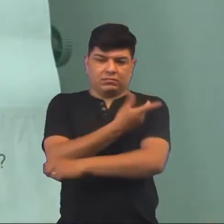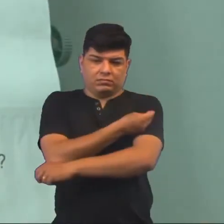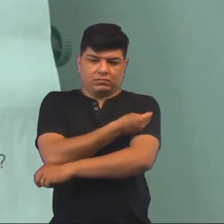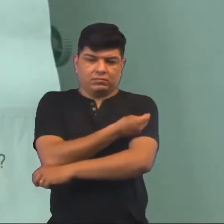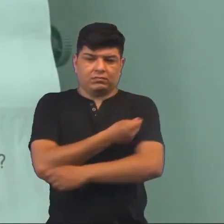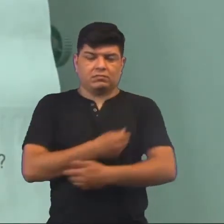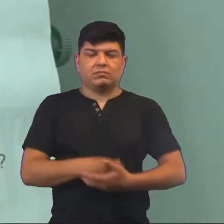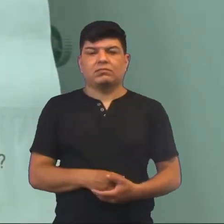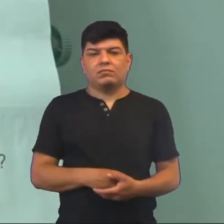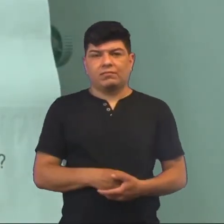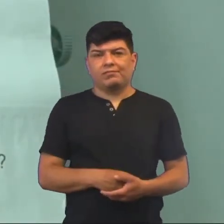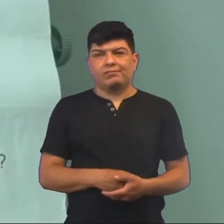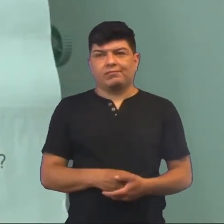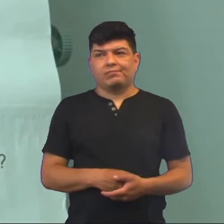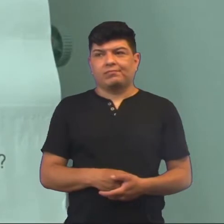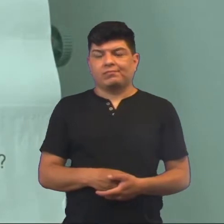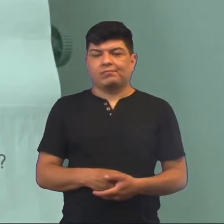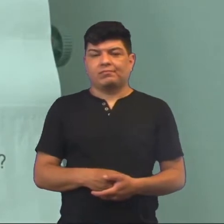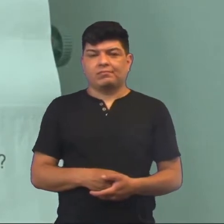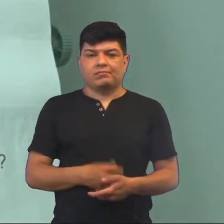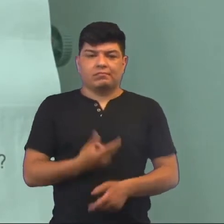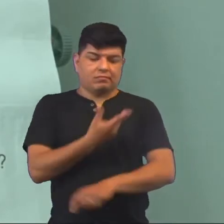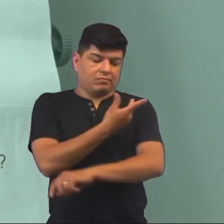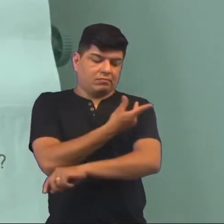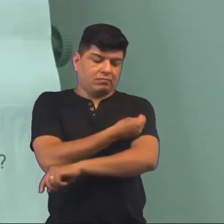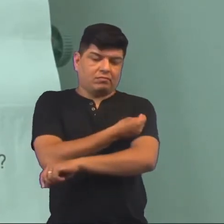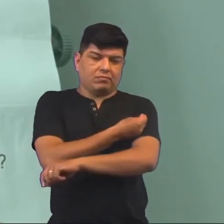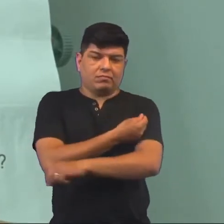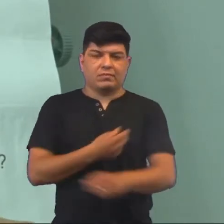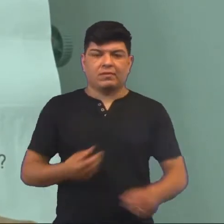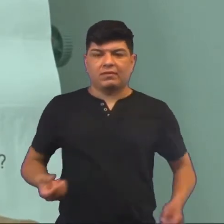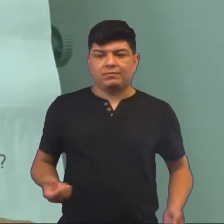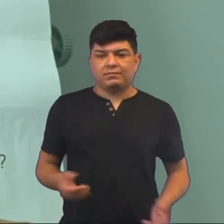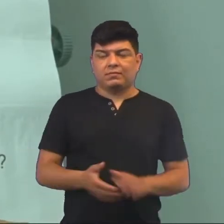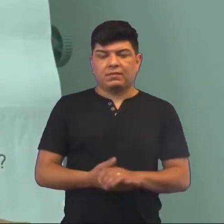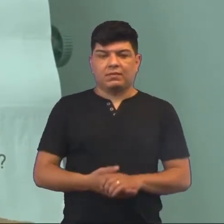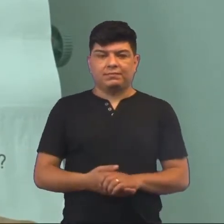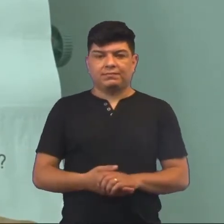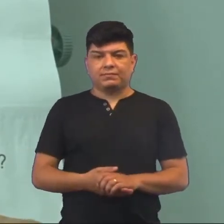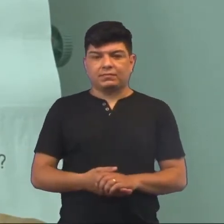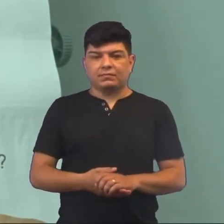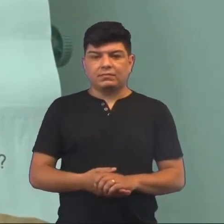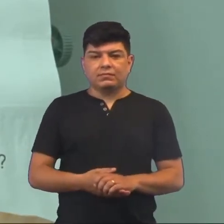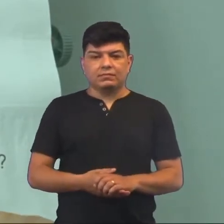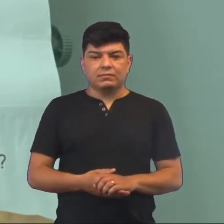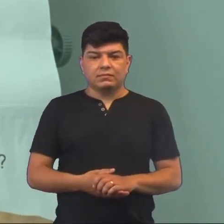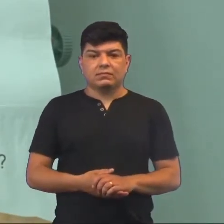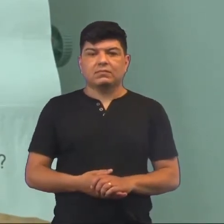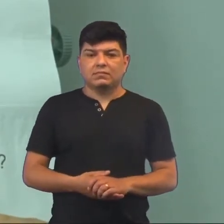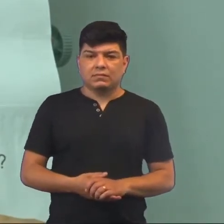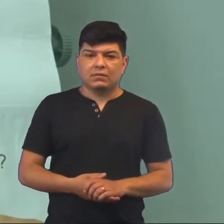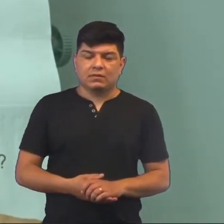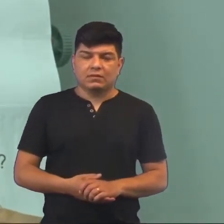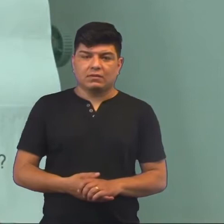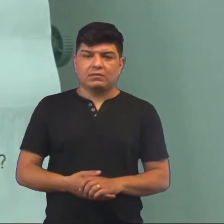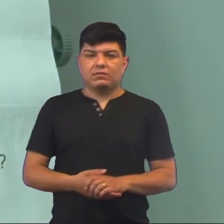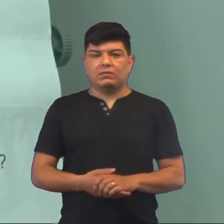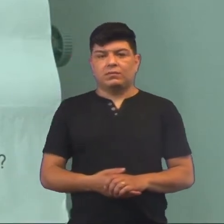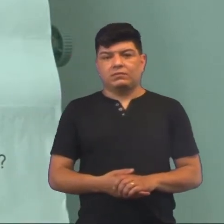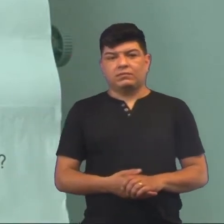Vacinas. Esse é o assunto do nosso texto, ó. O assunto que nós que nós tratamos aí no texto, vacinas,